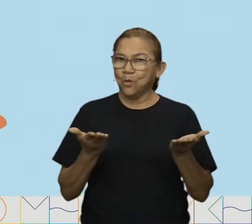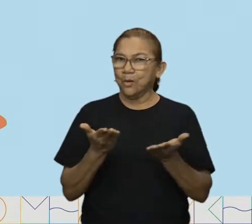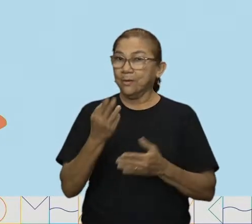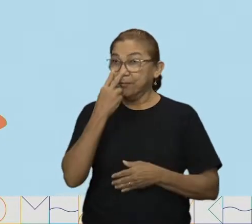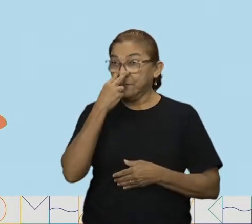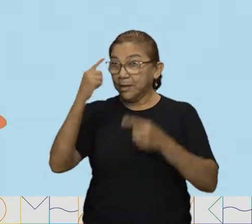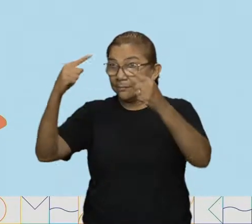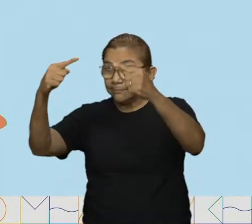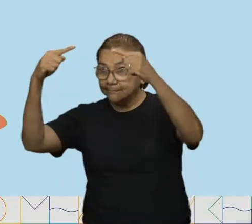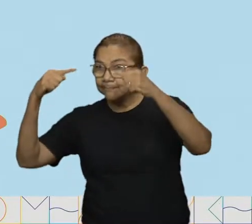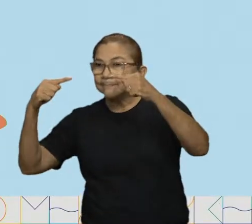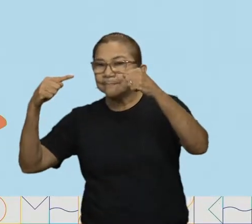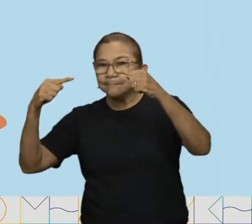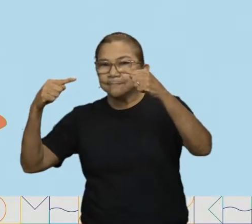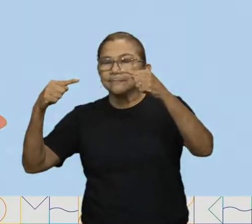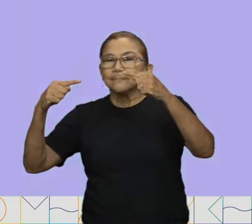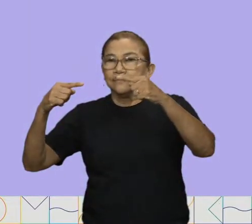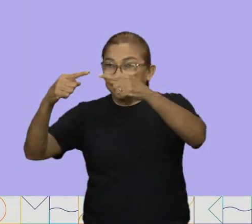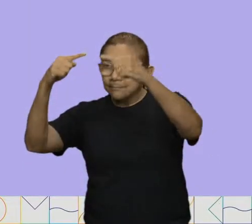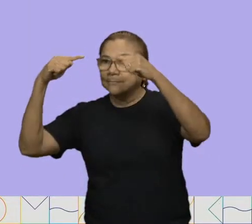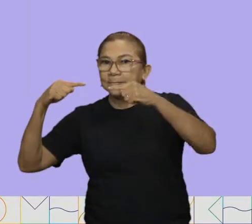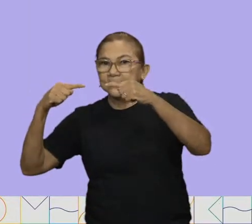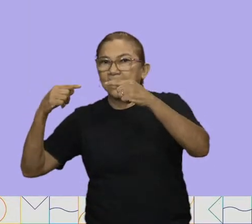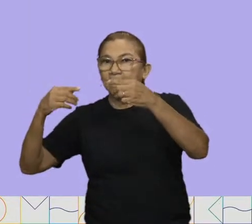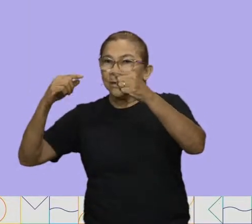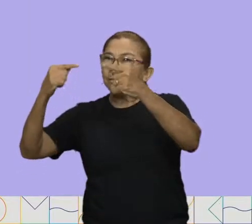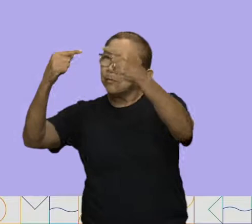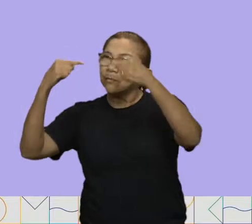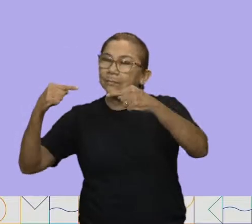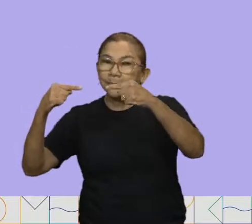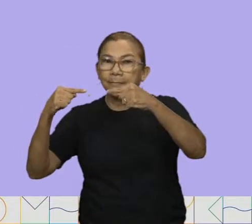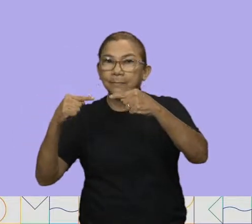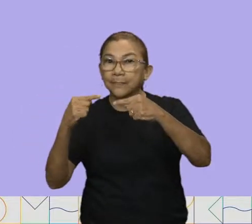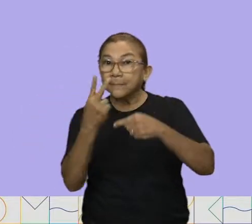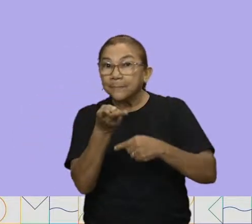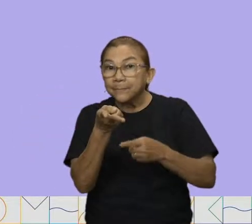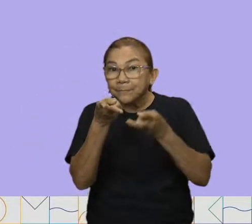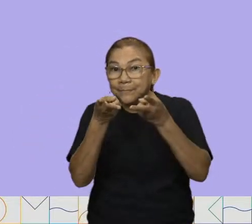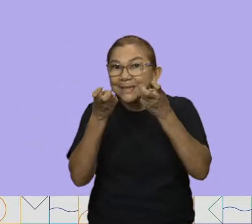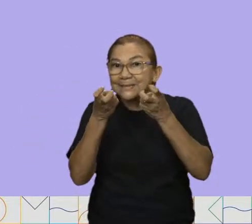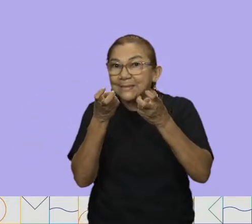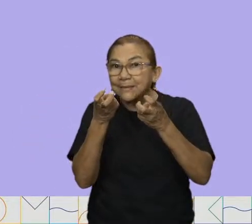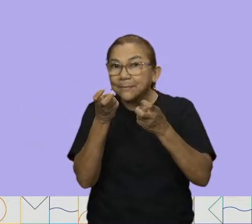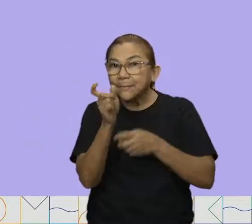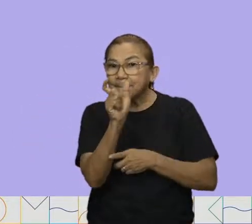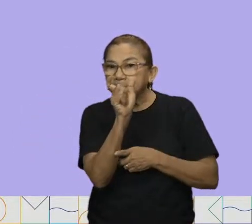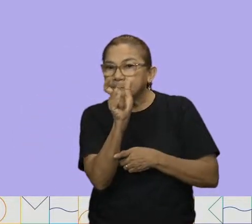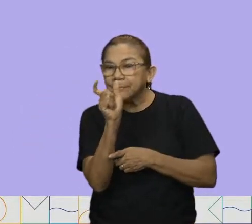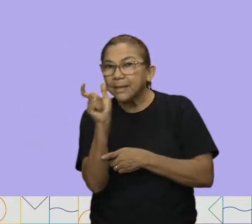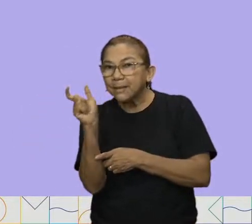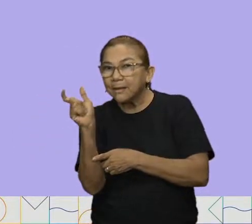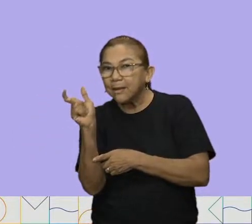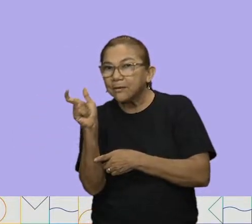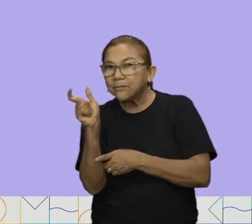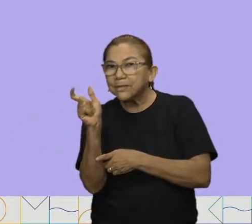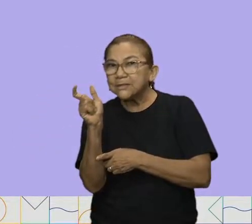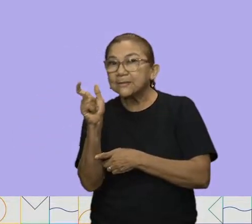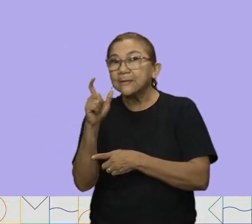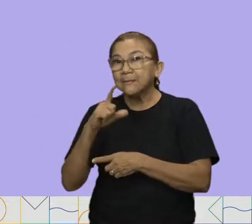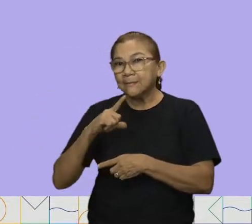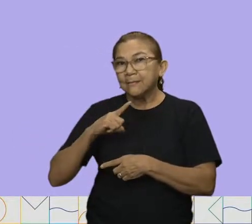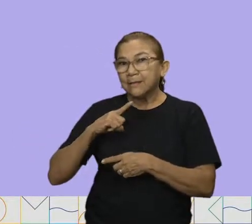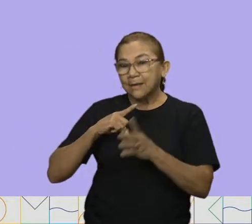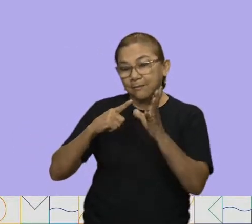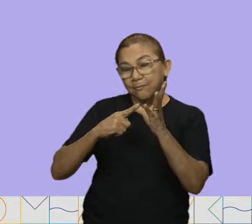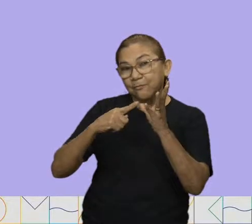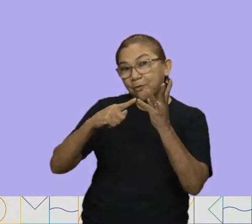outra forma do mesmo texto. Agora eu quero que vocês percebam as palavras que foram marcadas aqui com as duas vogais